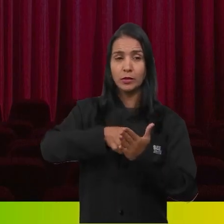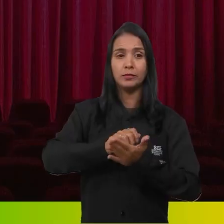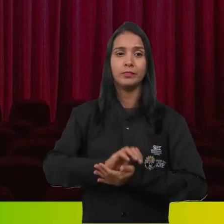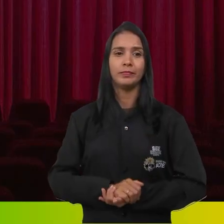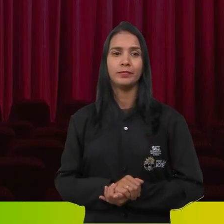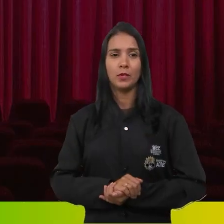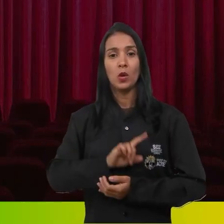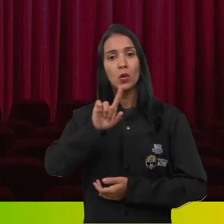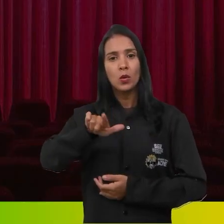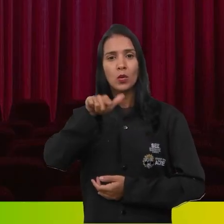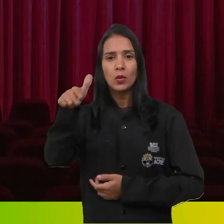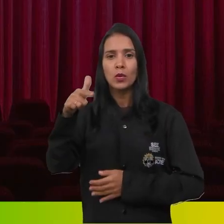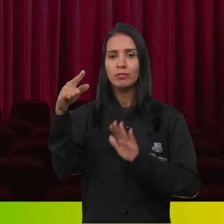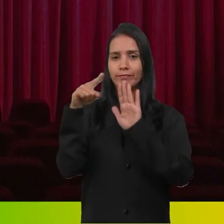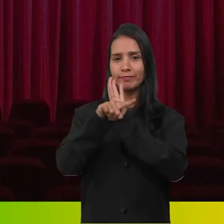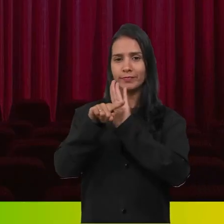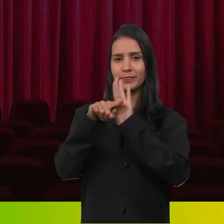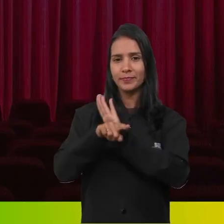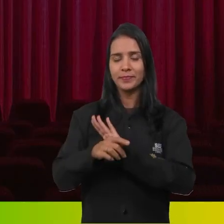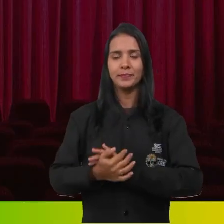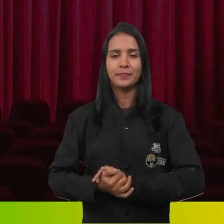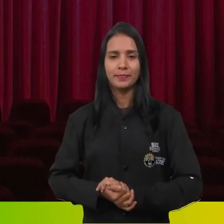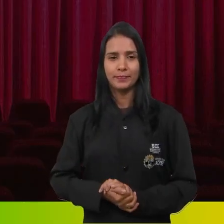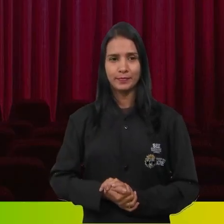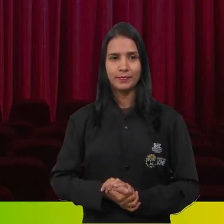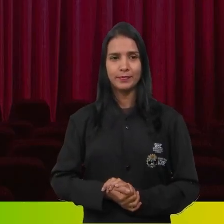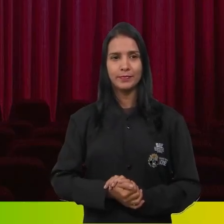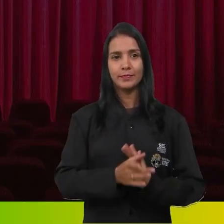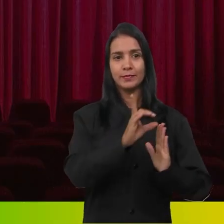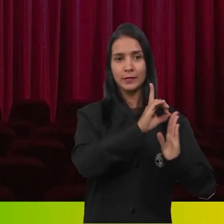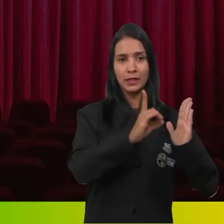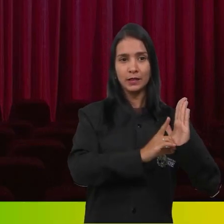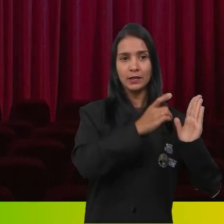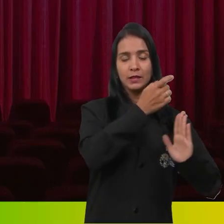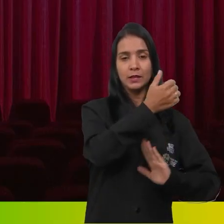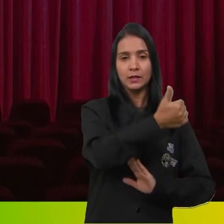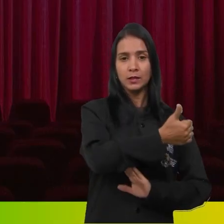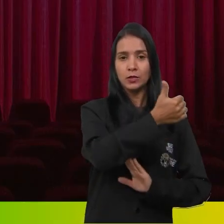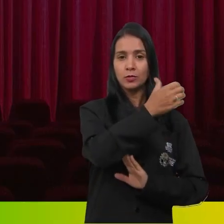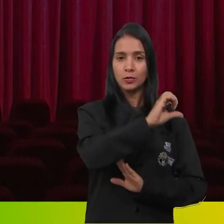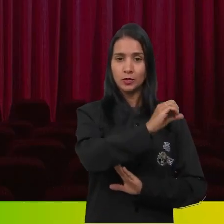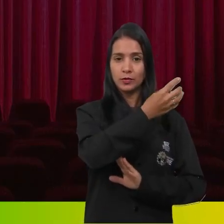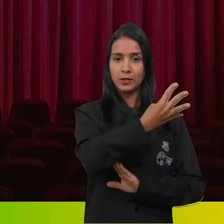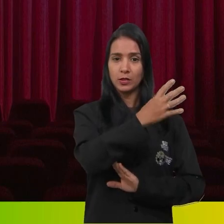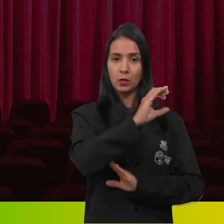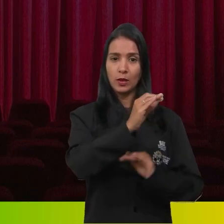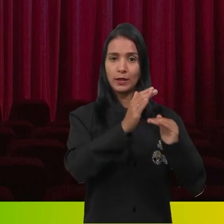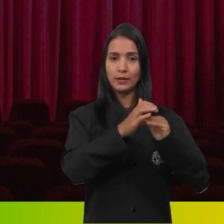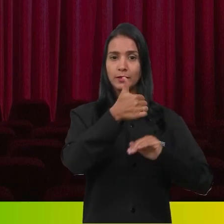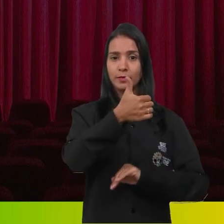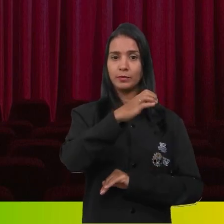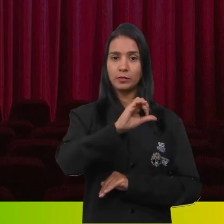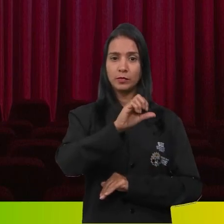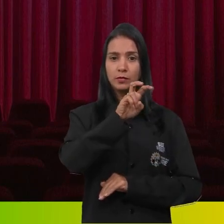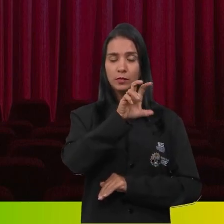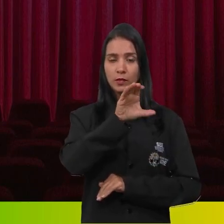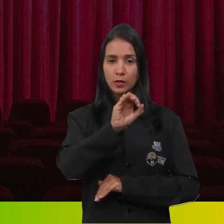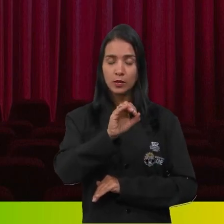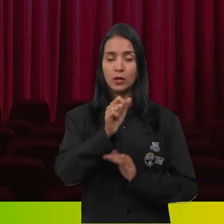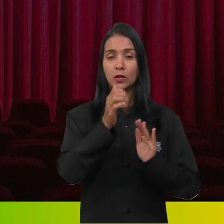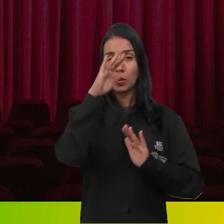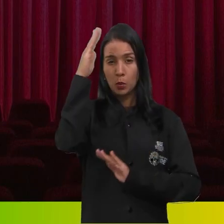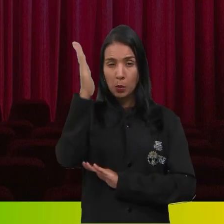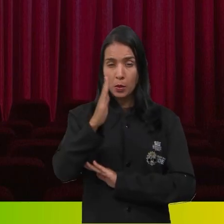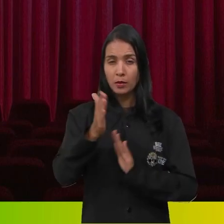para a nossa próxima pergunta, que diz o seguinte: nas décadas de 1940 e 1950, o Brasil vivia um período